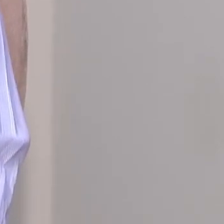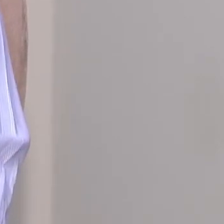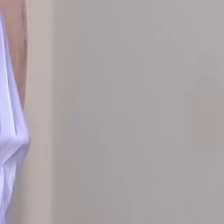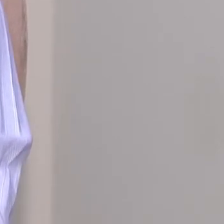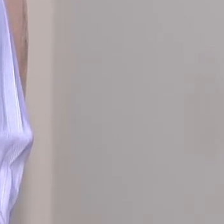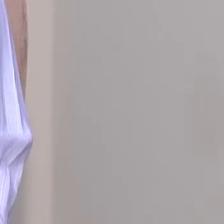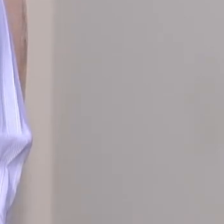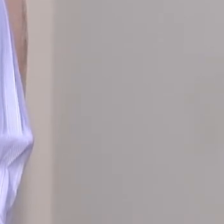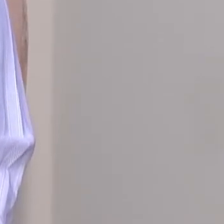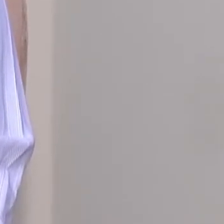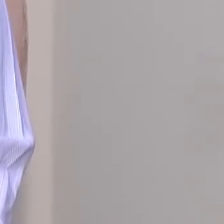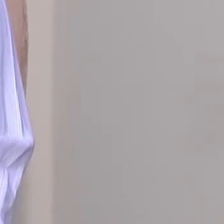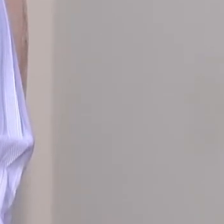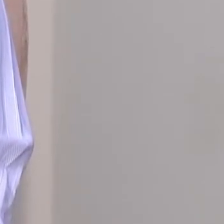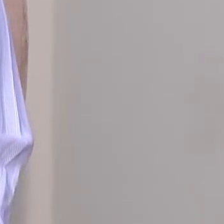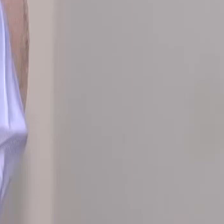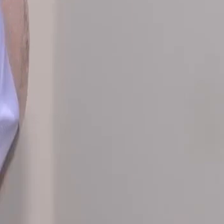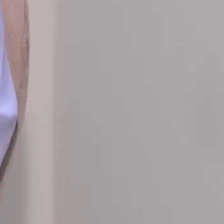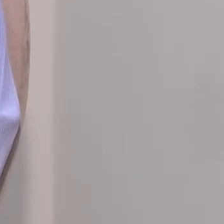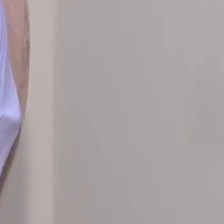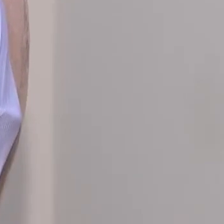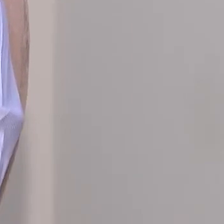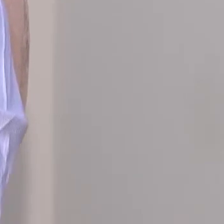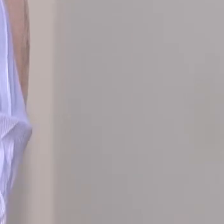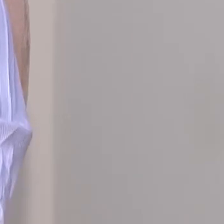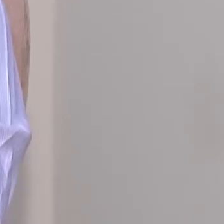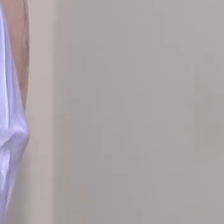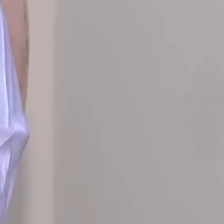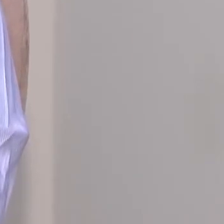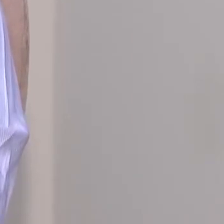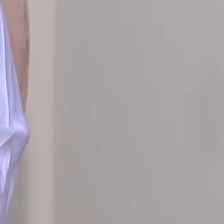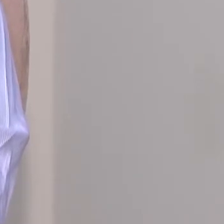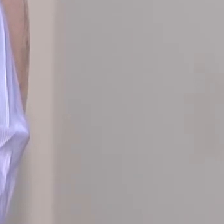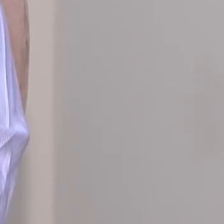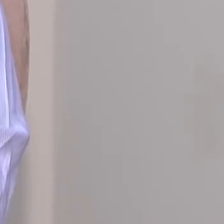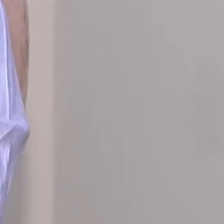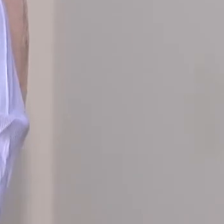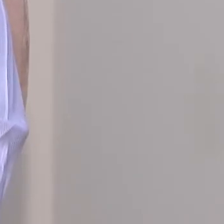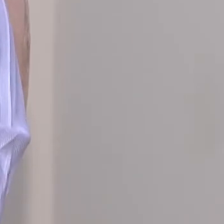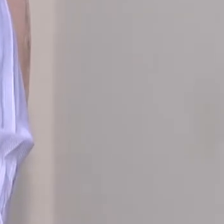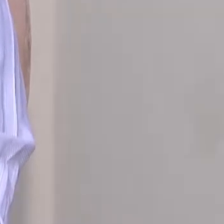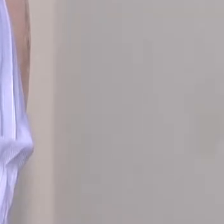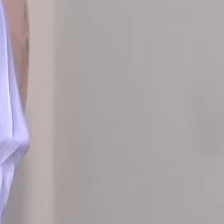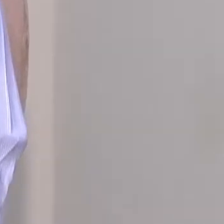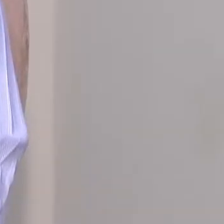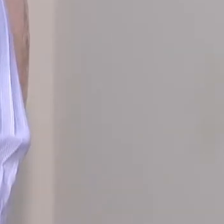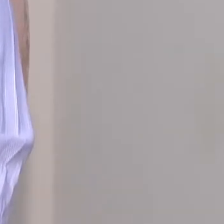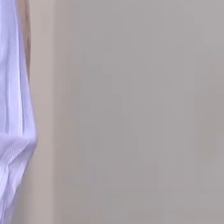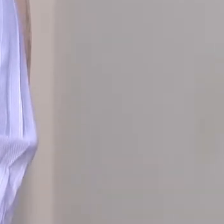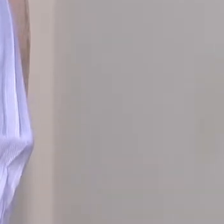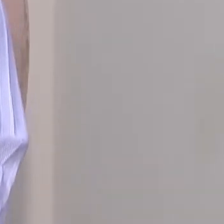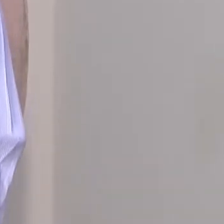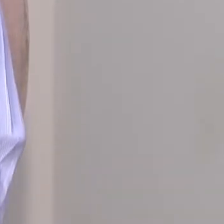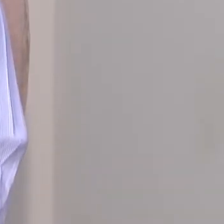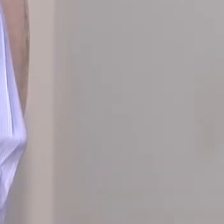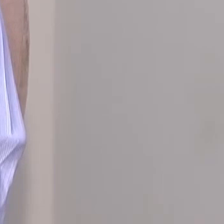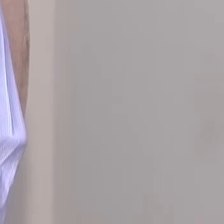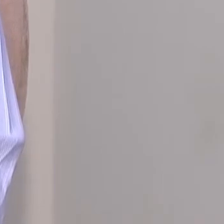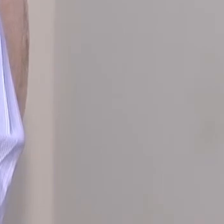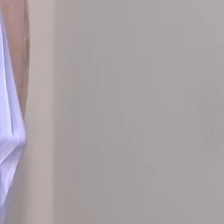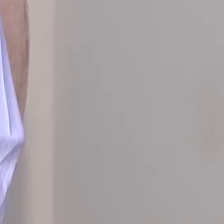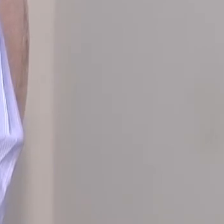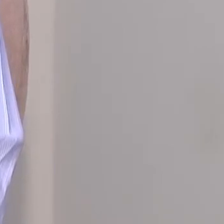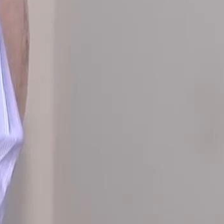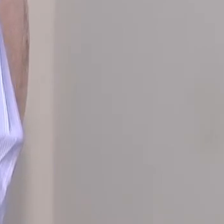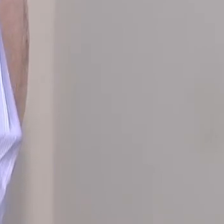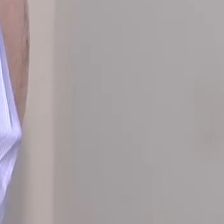as informações e, acima de tudo, a resposta que você tem do aplicativo com infográficos. Então você coloca